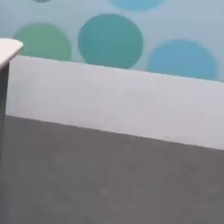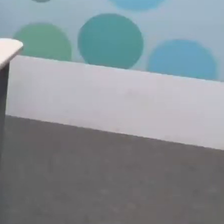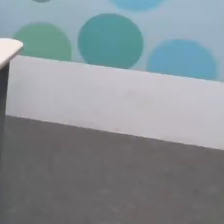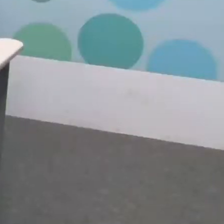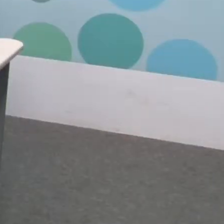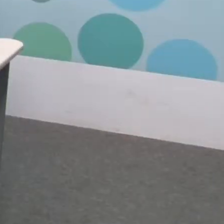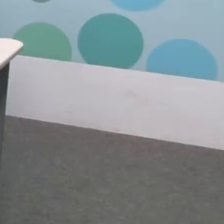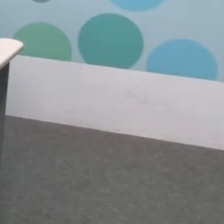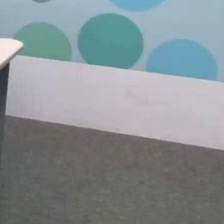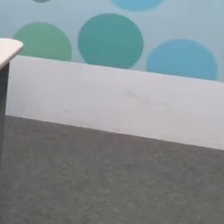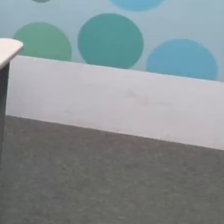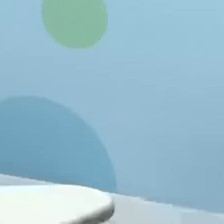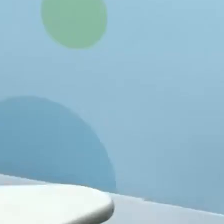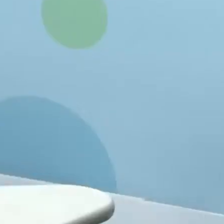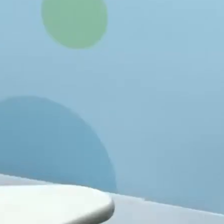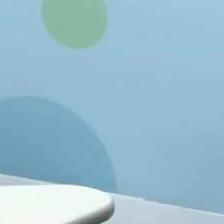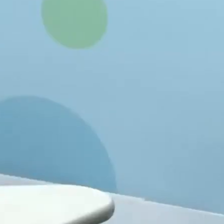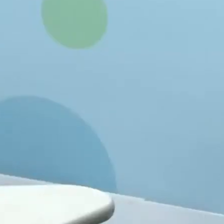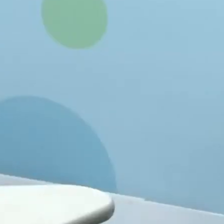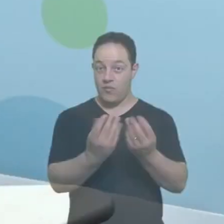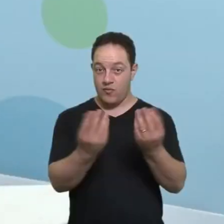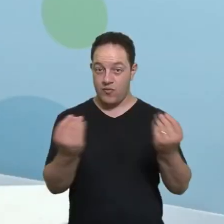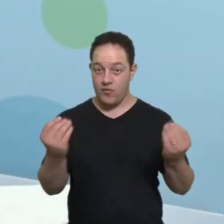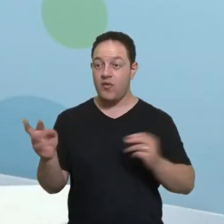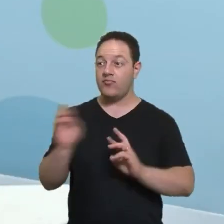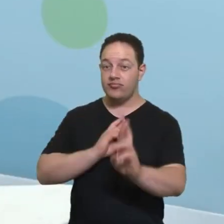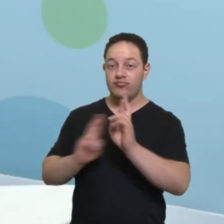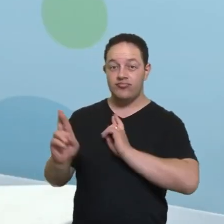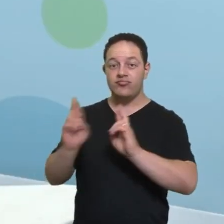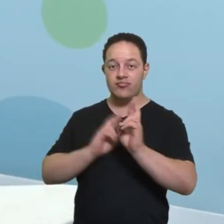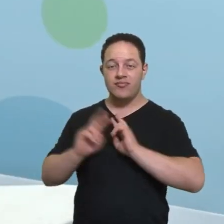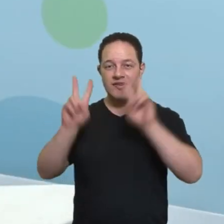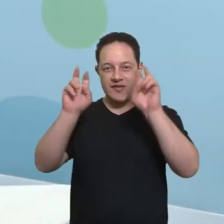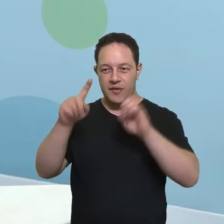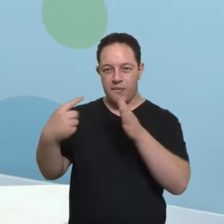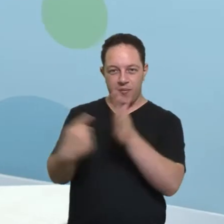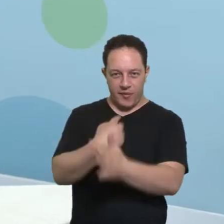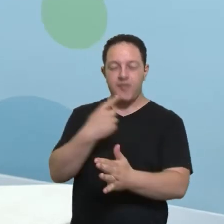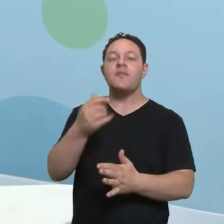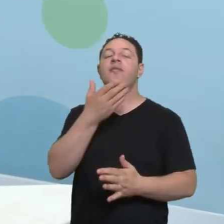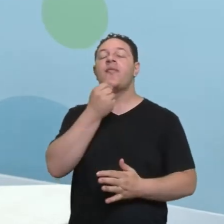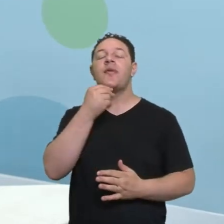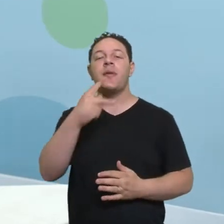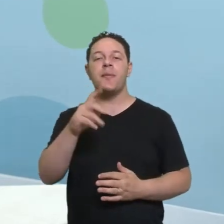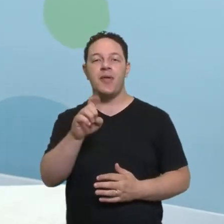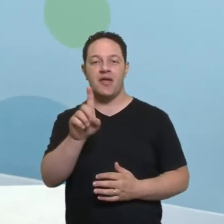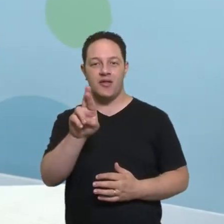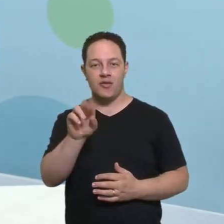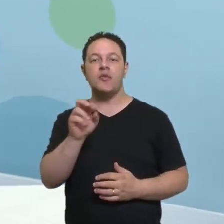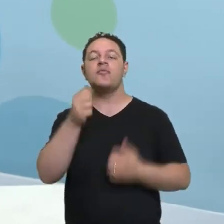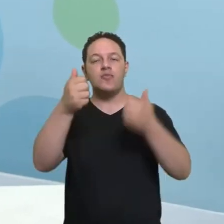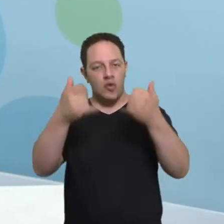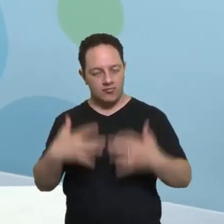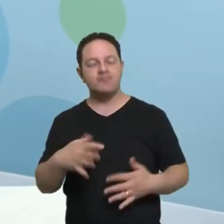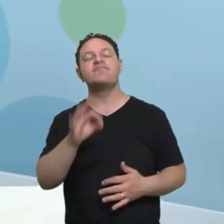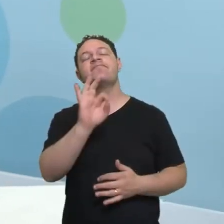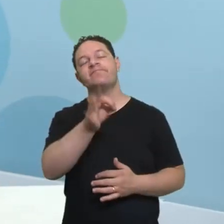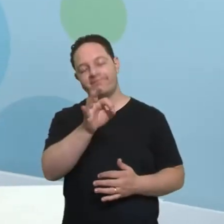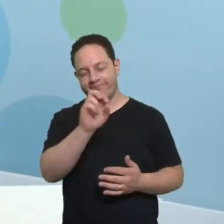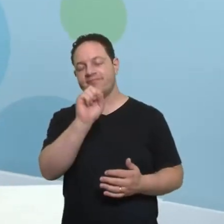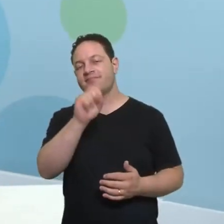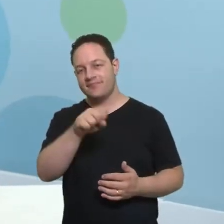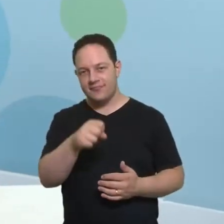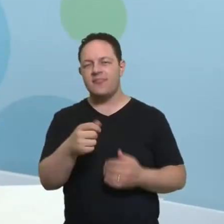tu é tri vários comentários aqui sobre essa última pergunta então Professor Pedro é comentou que sim e várias